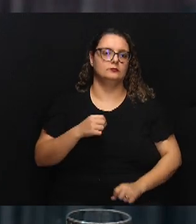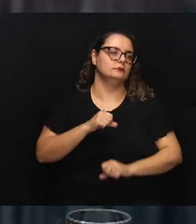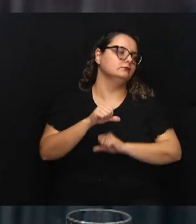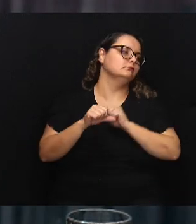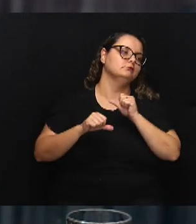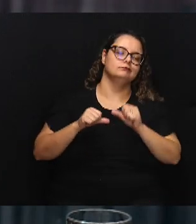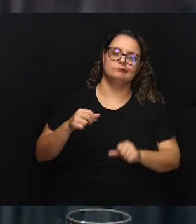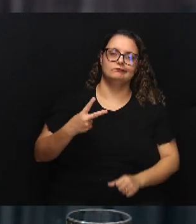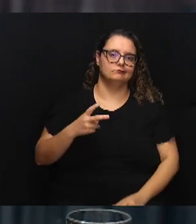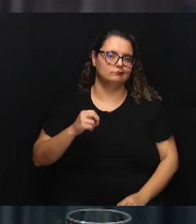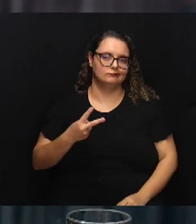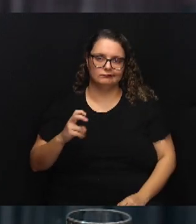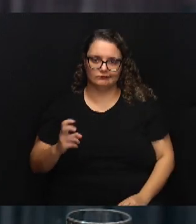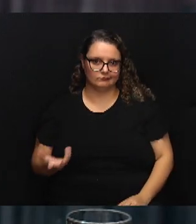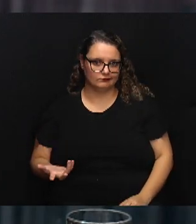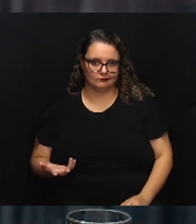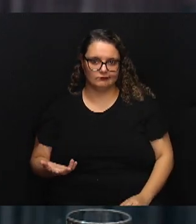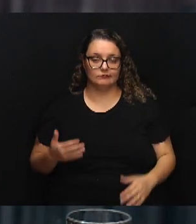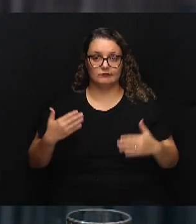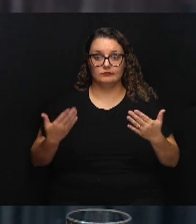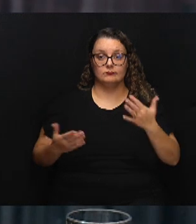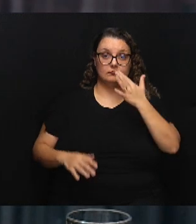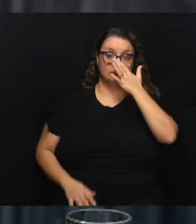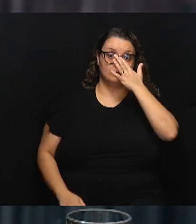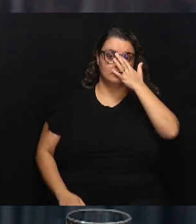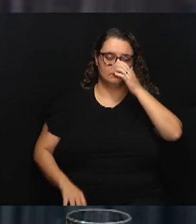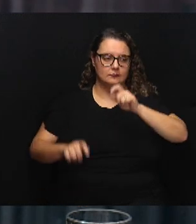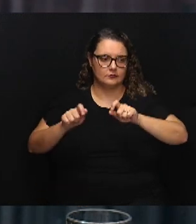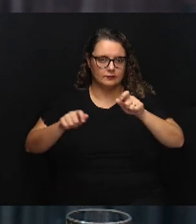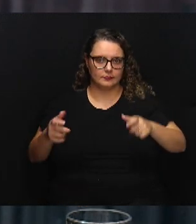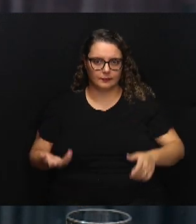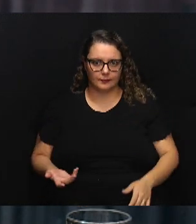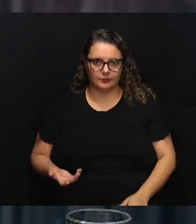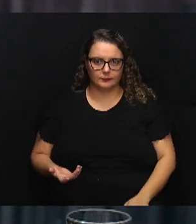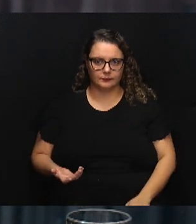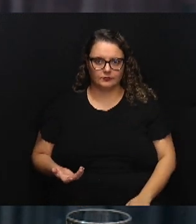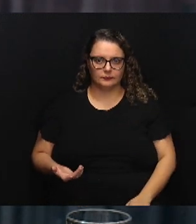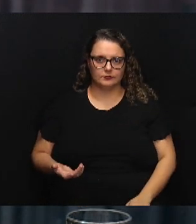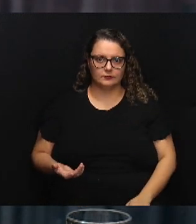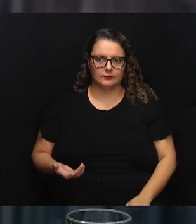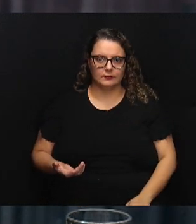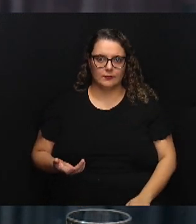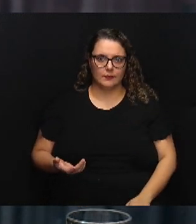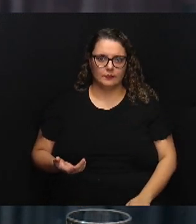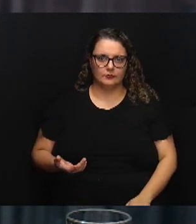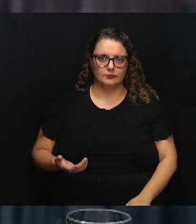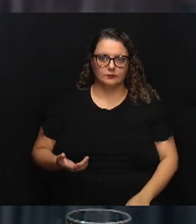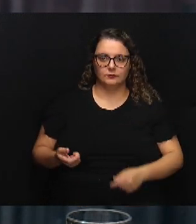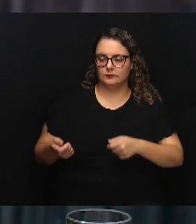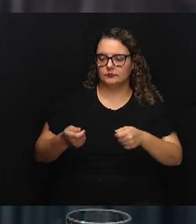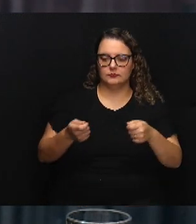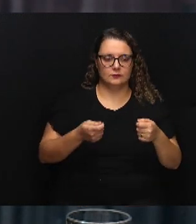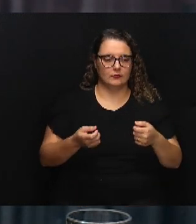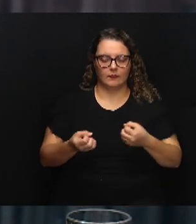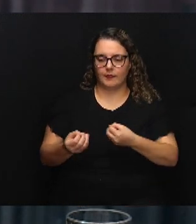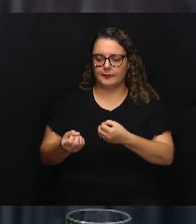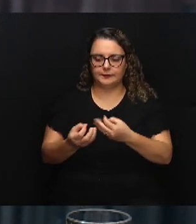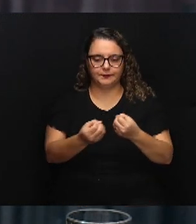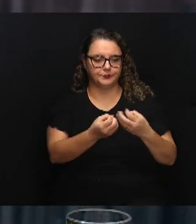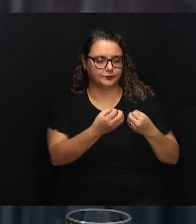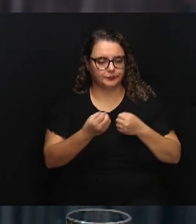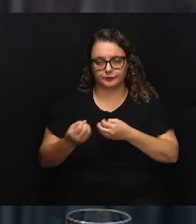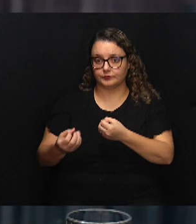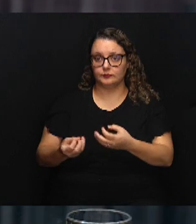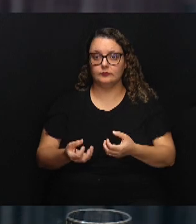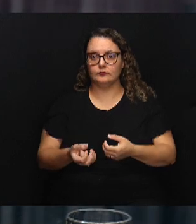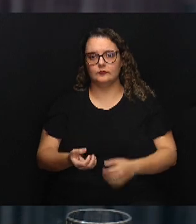cidade. Então, assim, as pessoas têm se municiado de muitas informações, né? Hoje,